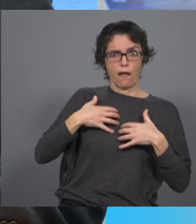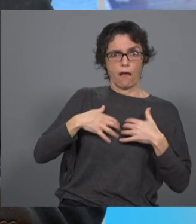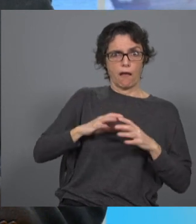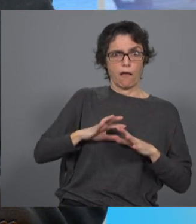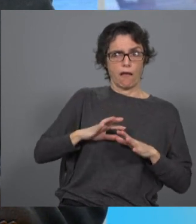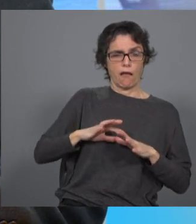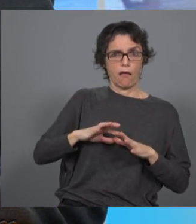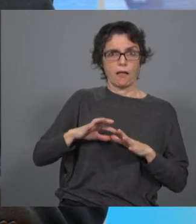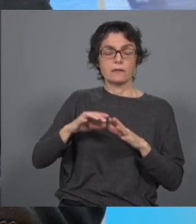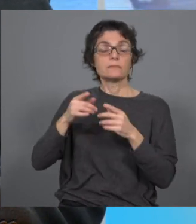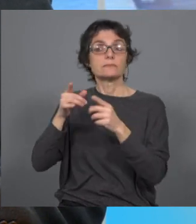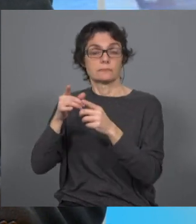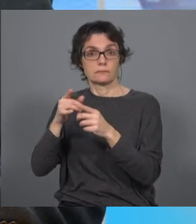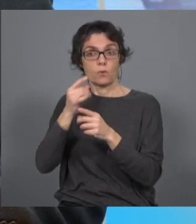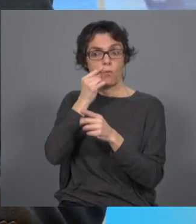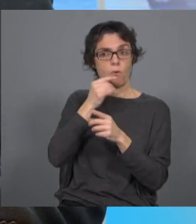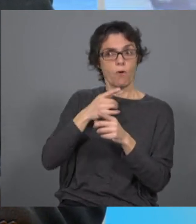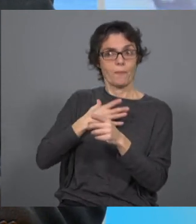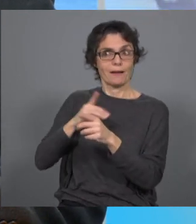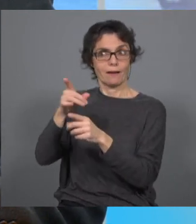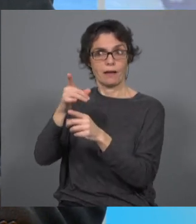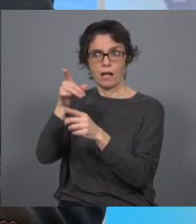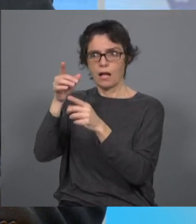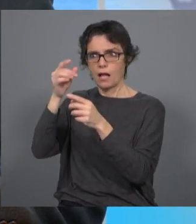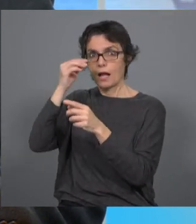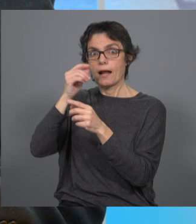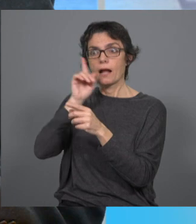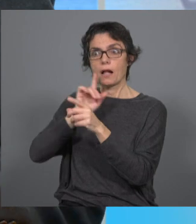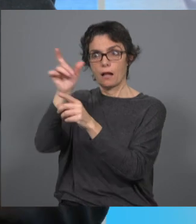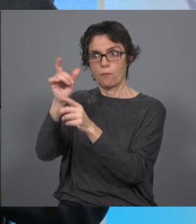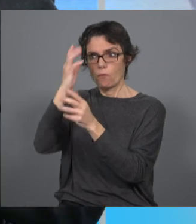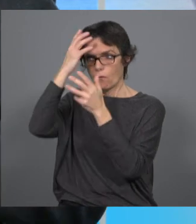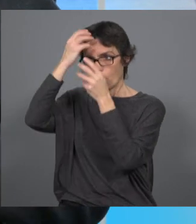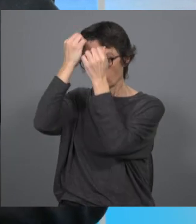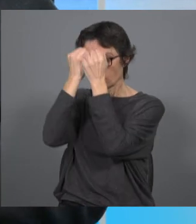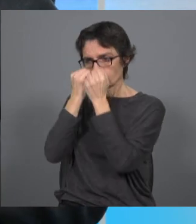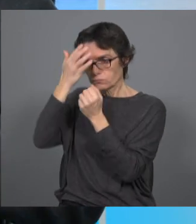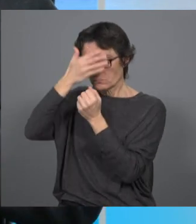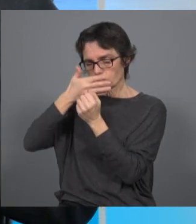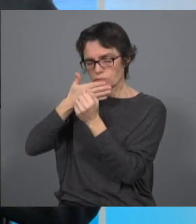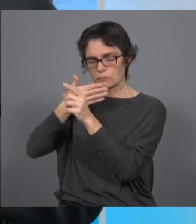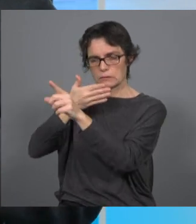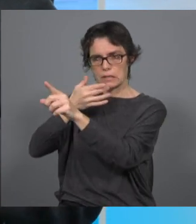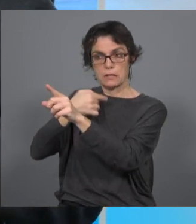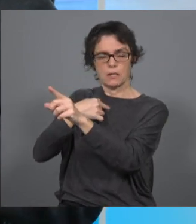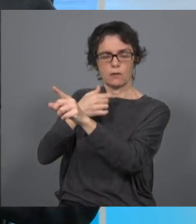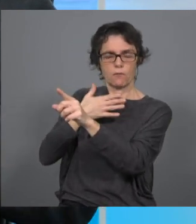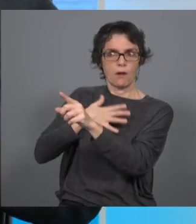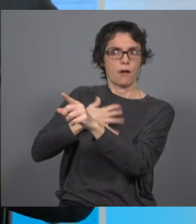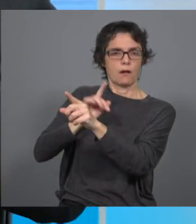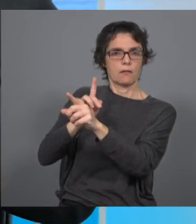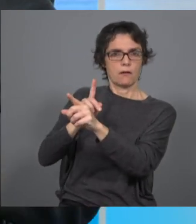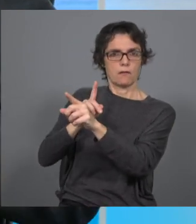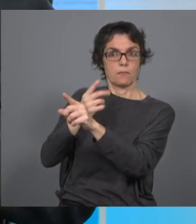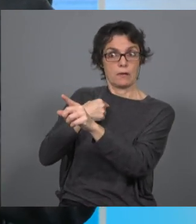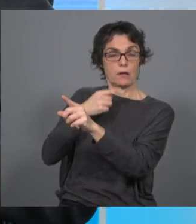Ela tem que ser tapada para que a verdade do outro não me perturbe, não me inquiete, para que eu